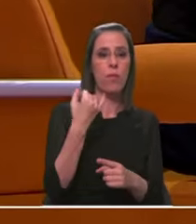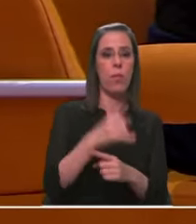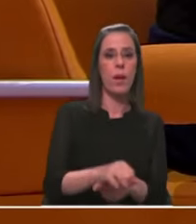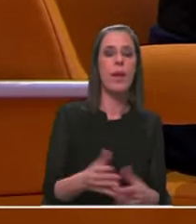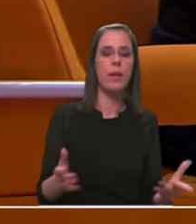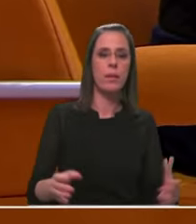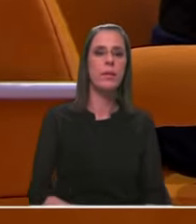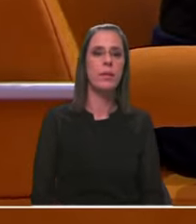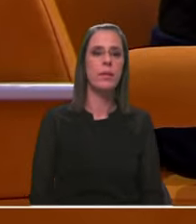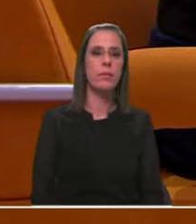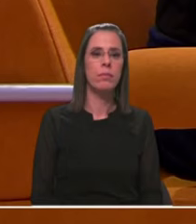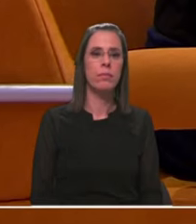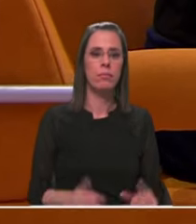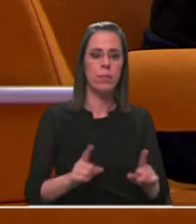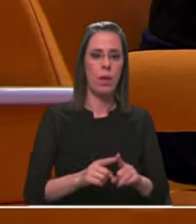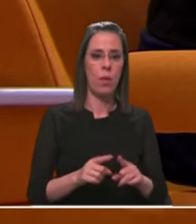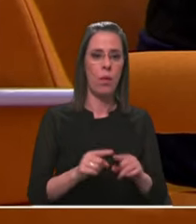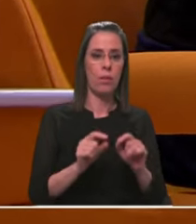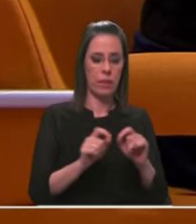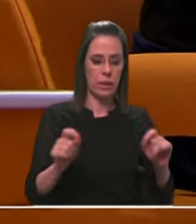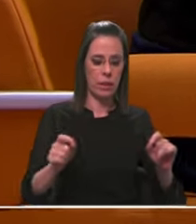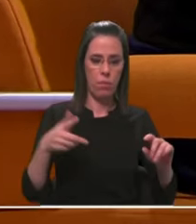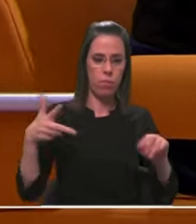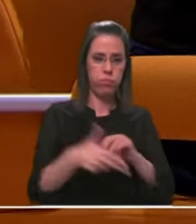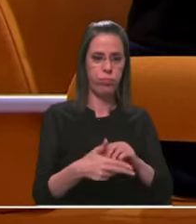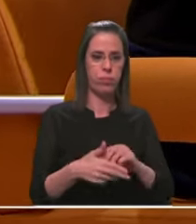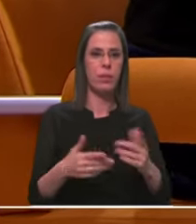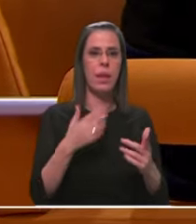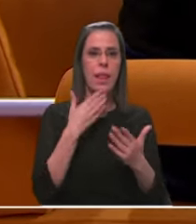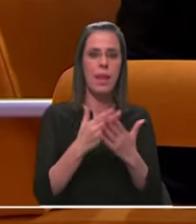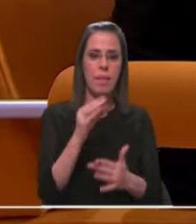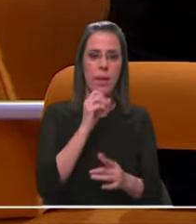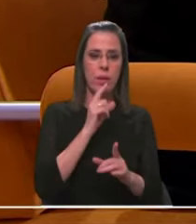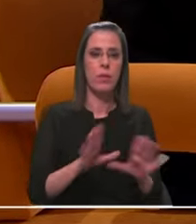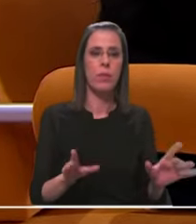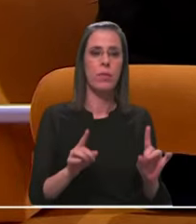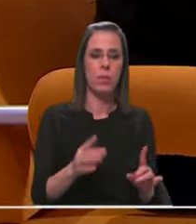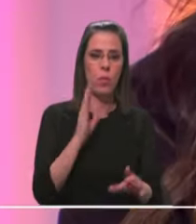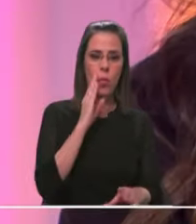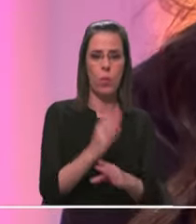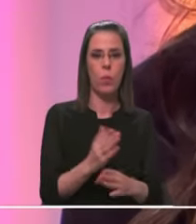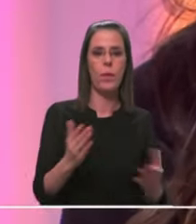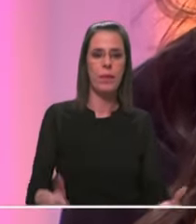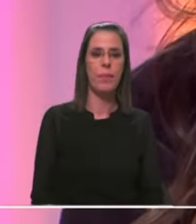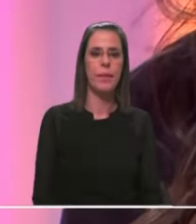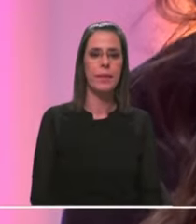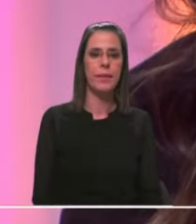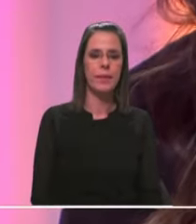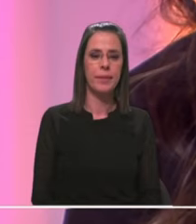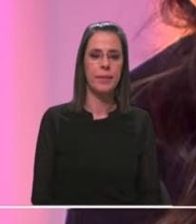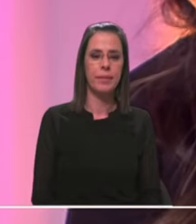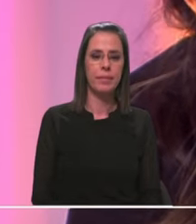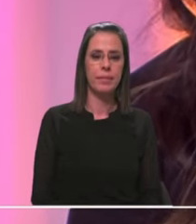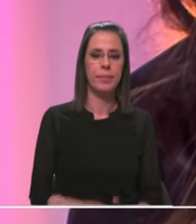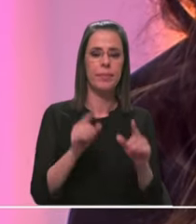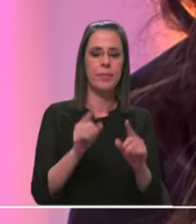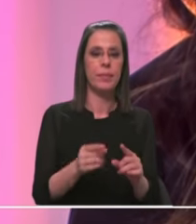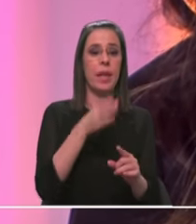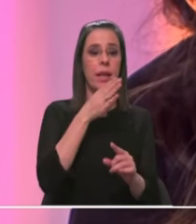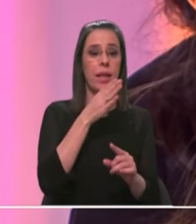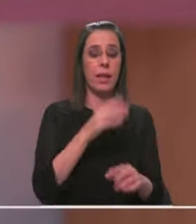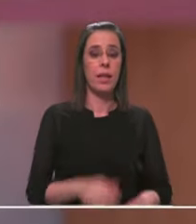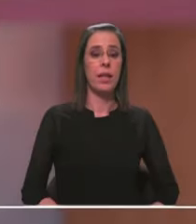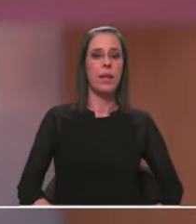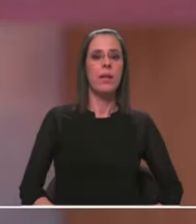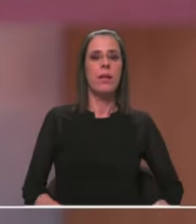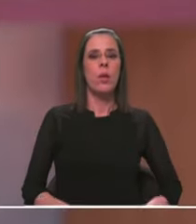ali houve quebrar aquele ciclo de dar chances. E ali foi a última chance. Aquelas declarações que